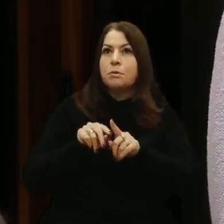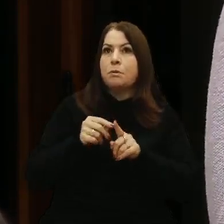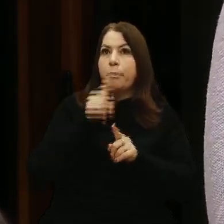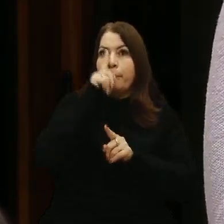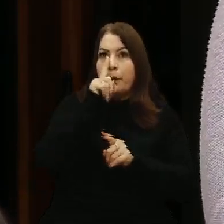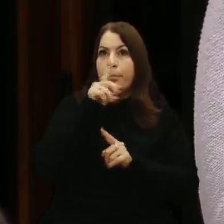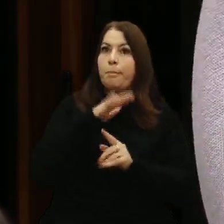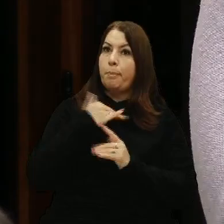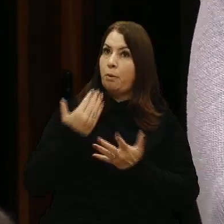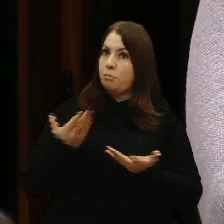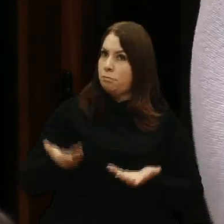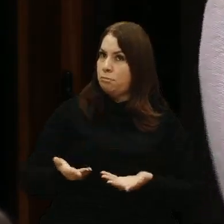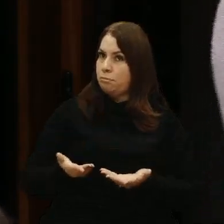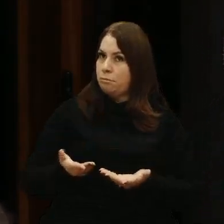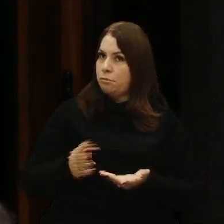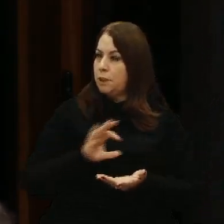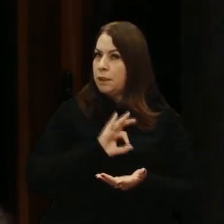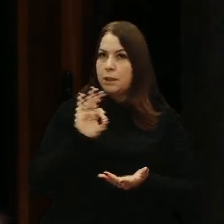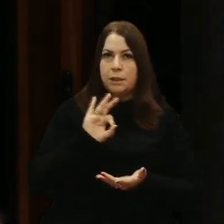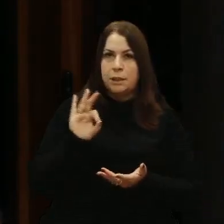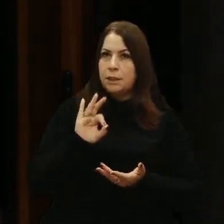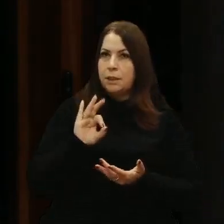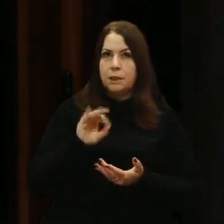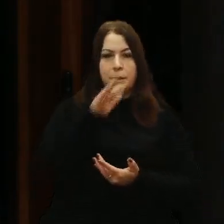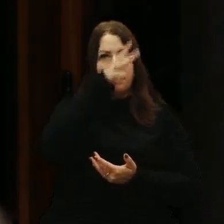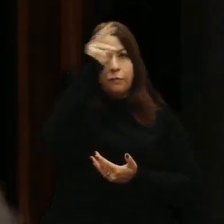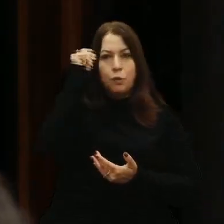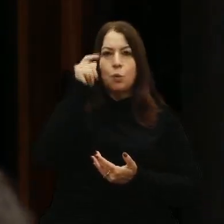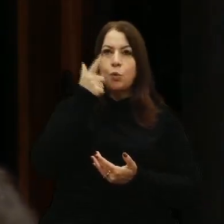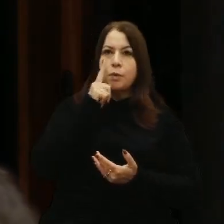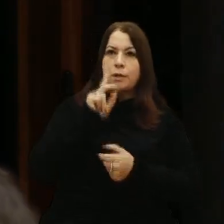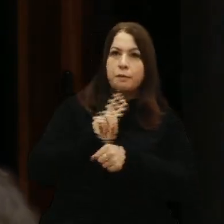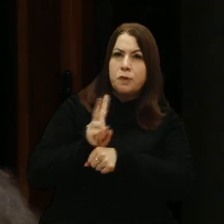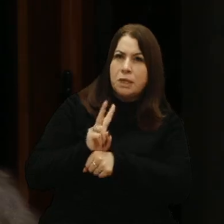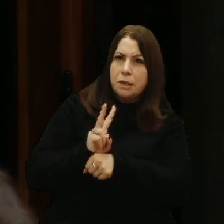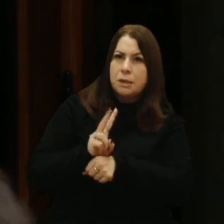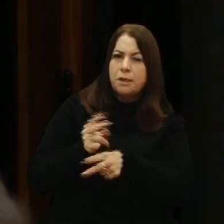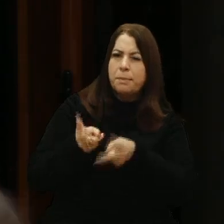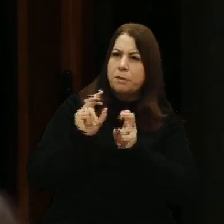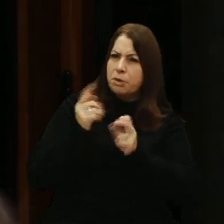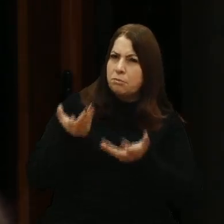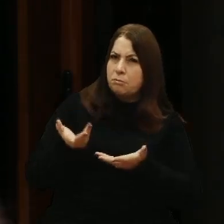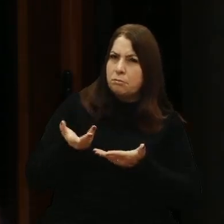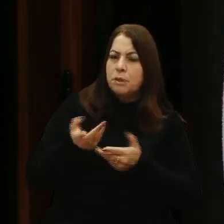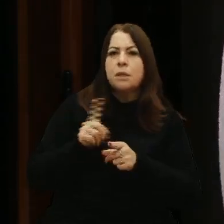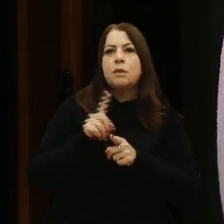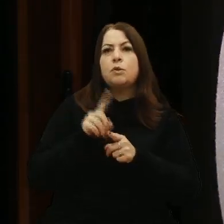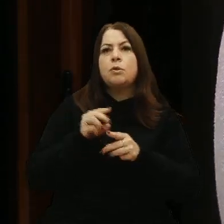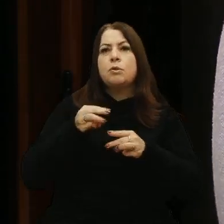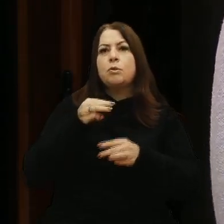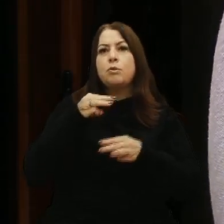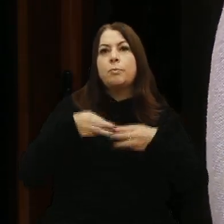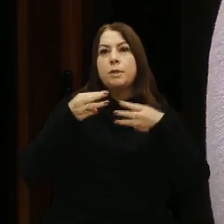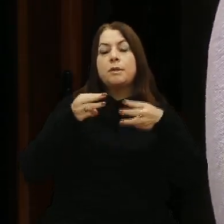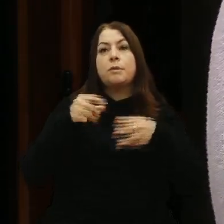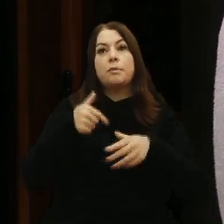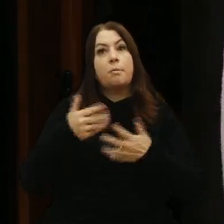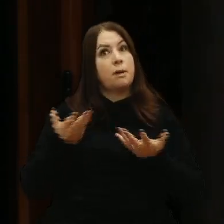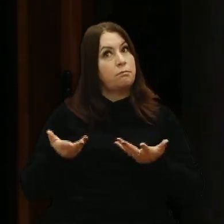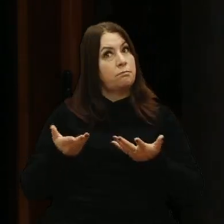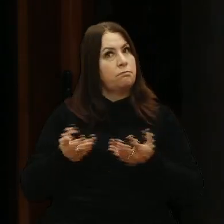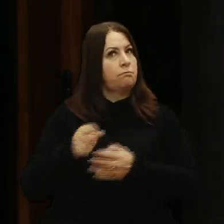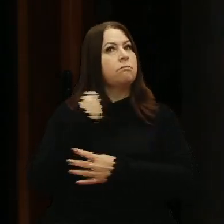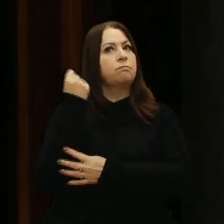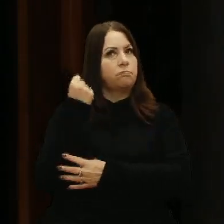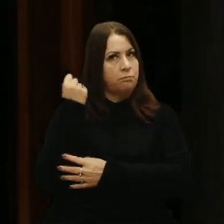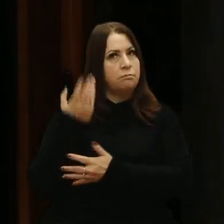morrer. E ninguém da nossa rica Prefeitura consegue fiscalizar e perceber isso, a não ser o Ministério do Trabalho. Então isso é muito